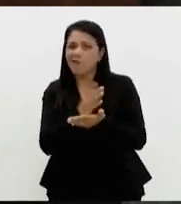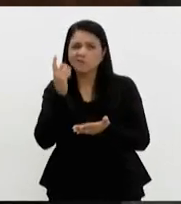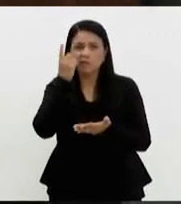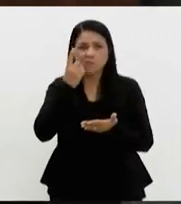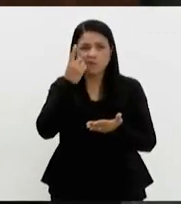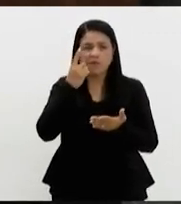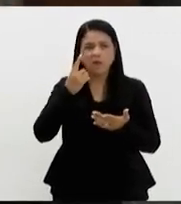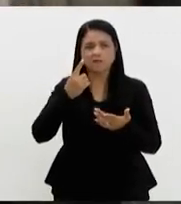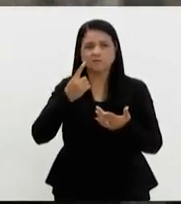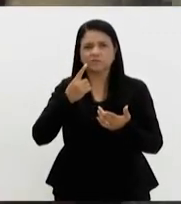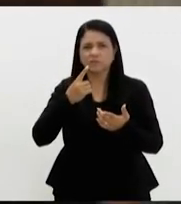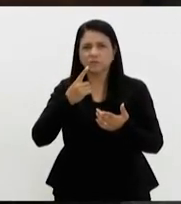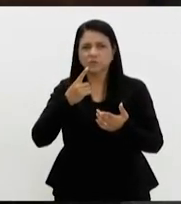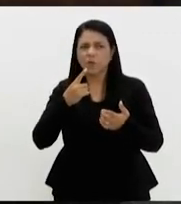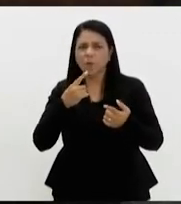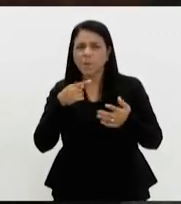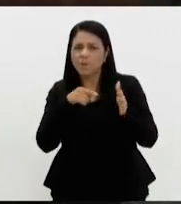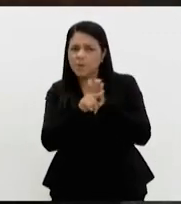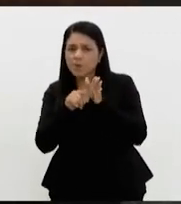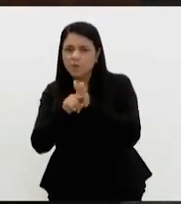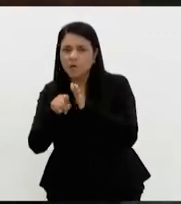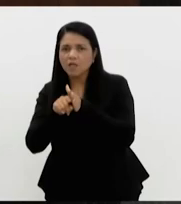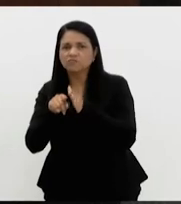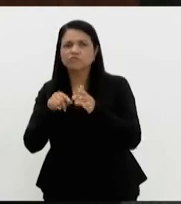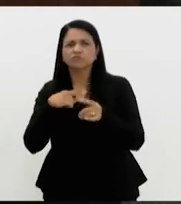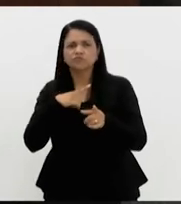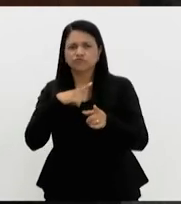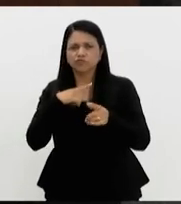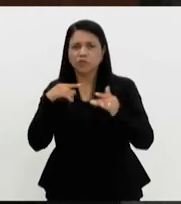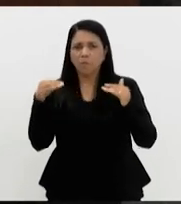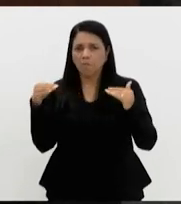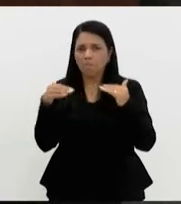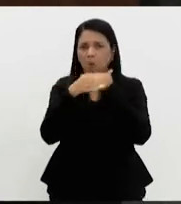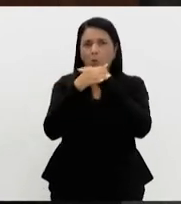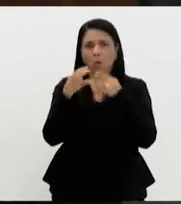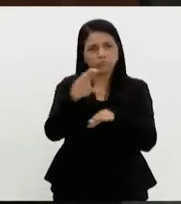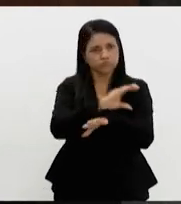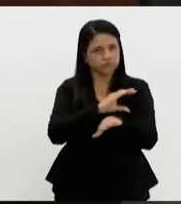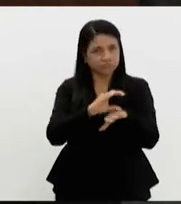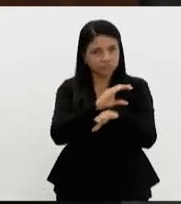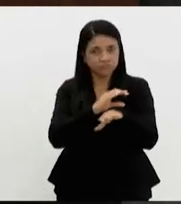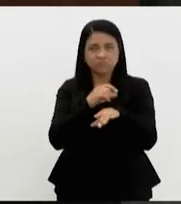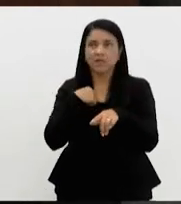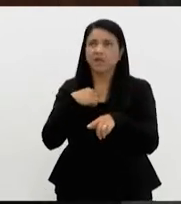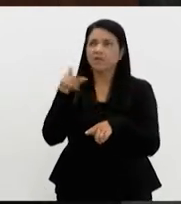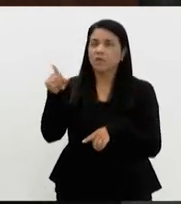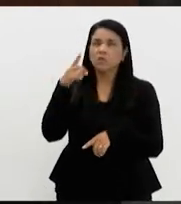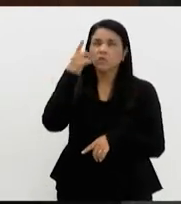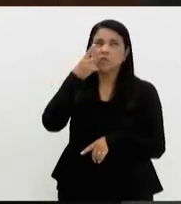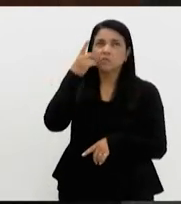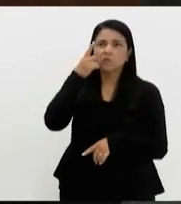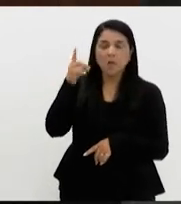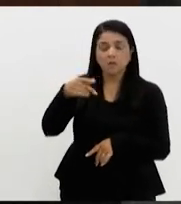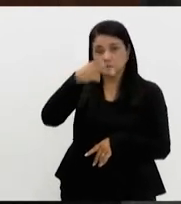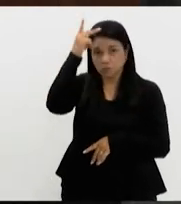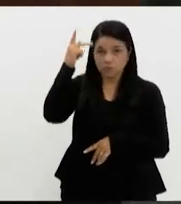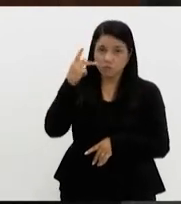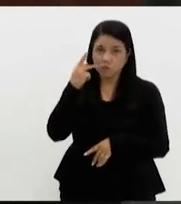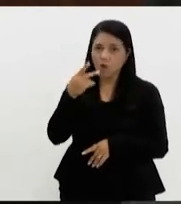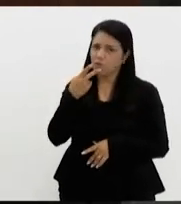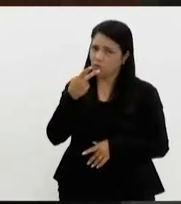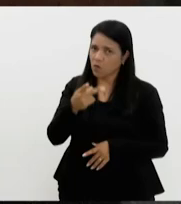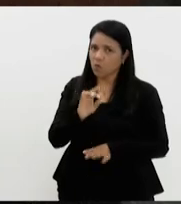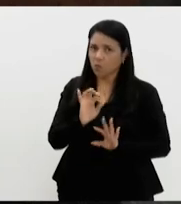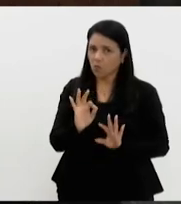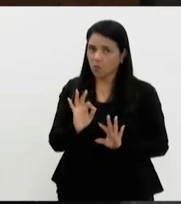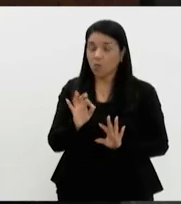havia indícios de inconstitucionalidade. Se eu não me salvo a memória, foi o deputado Luiz Paulo. Mas